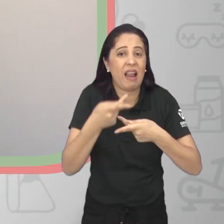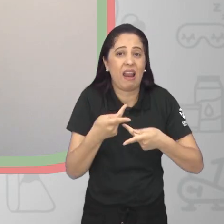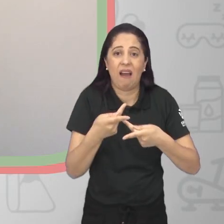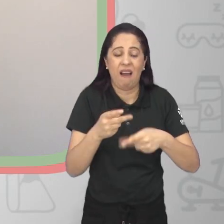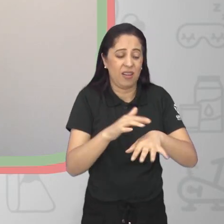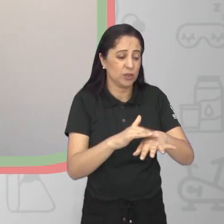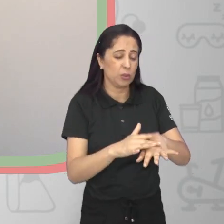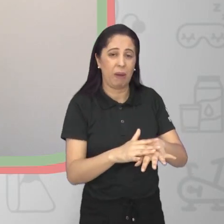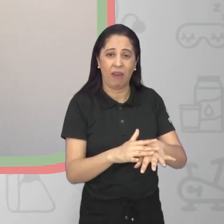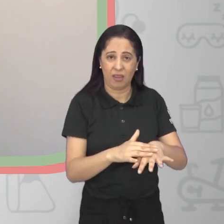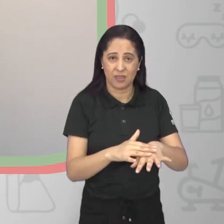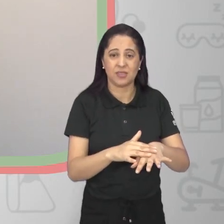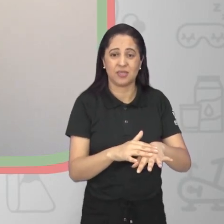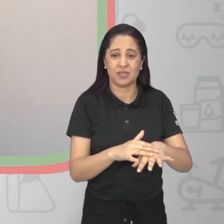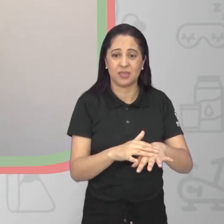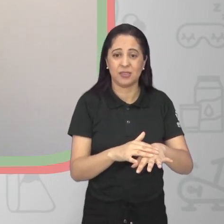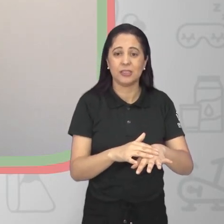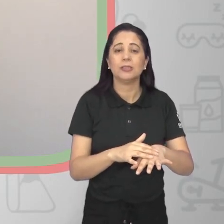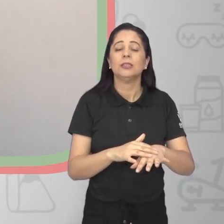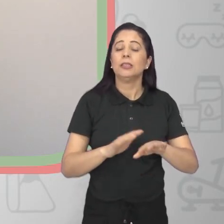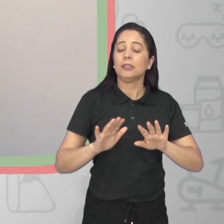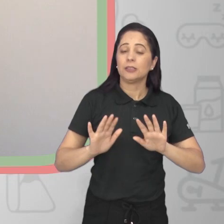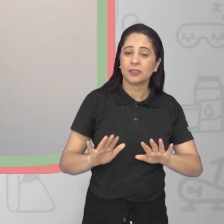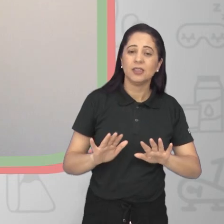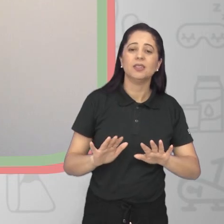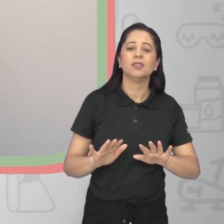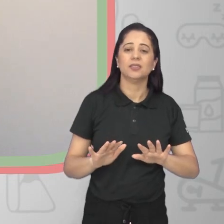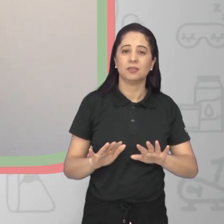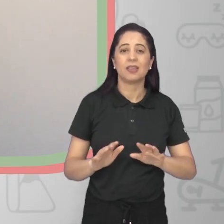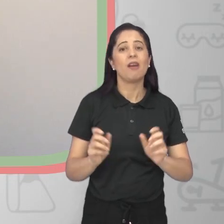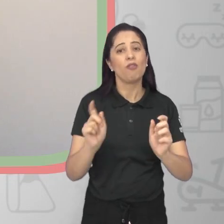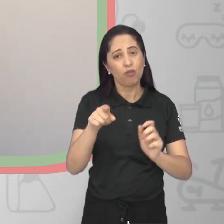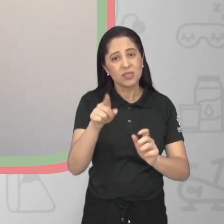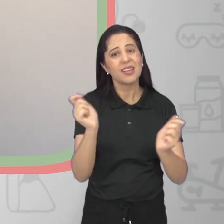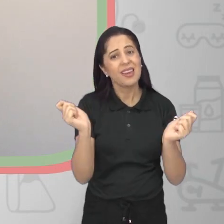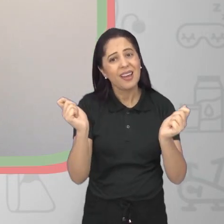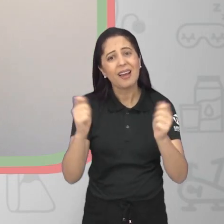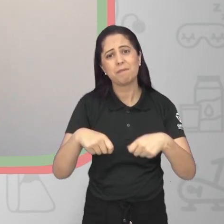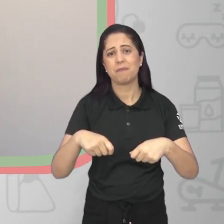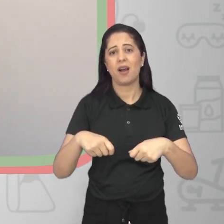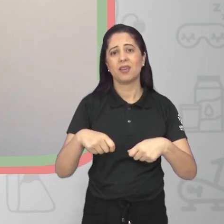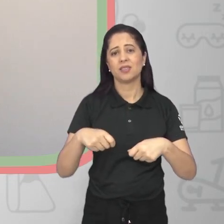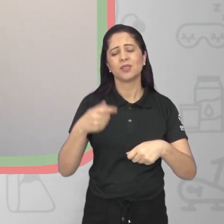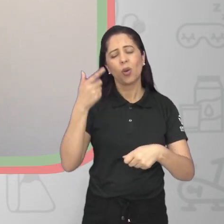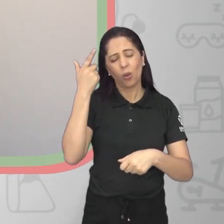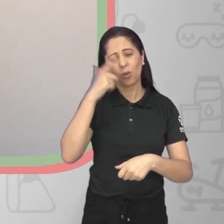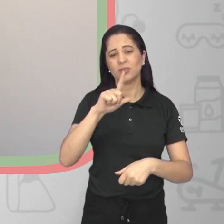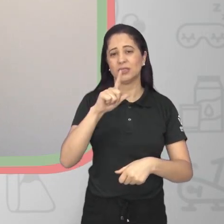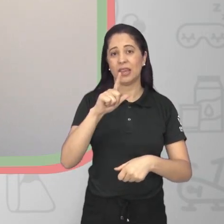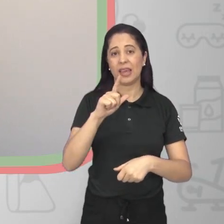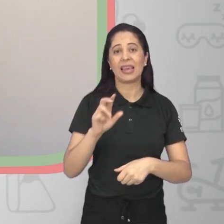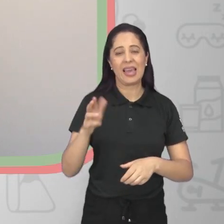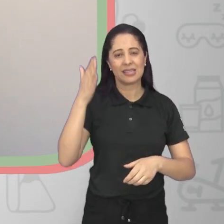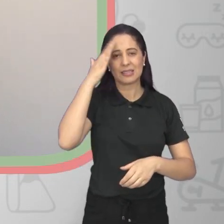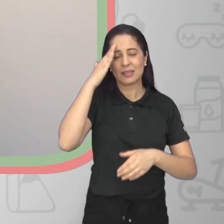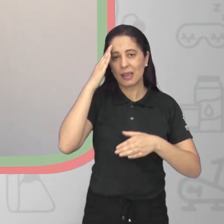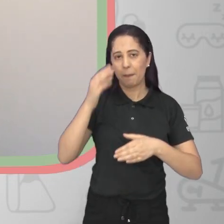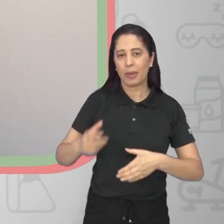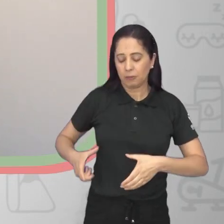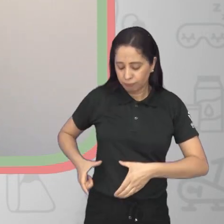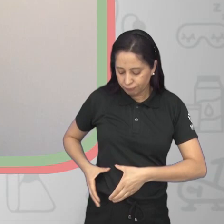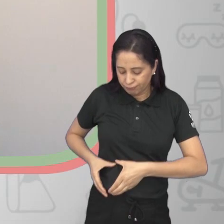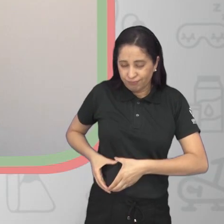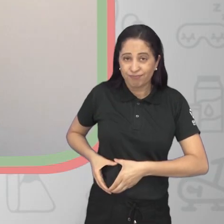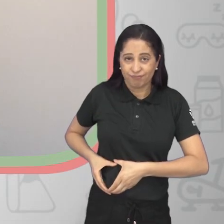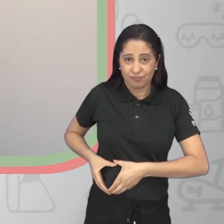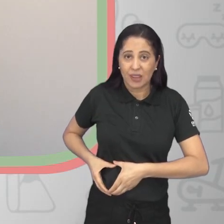sobre trocas, sobre fornecimento de produtos, mas é possível sim viver bem com ostomia. Coisas boas